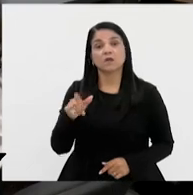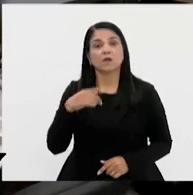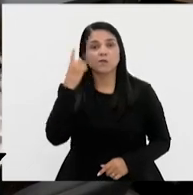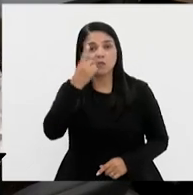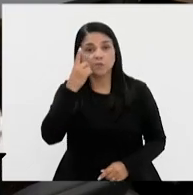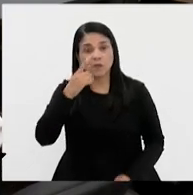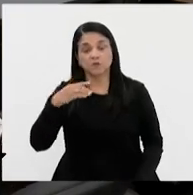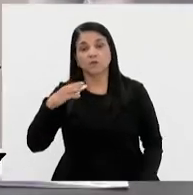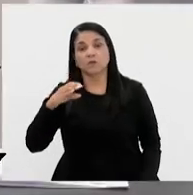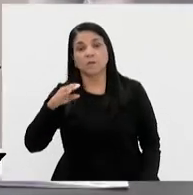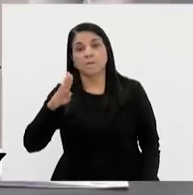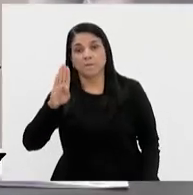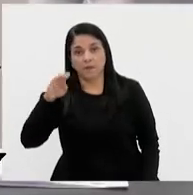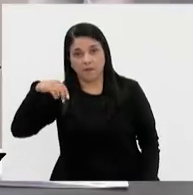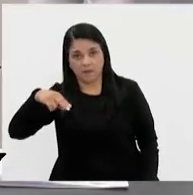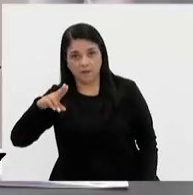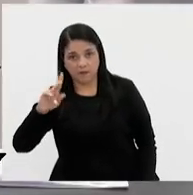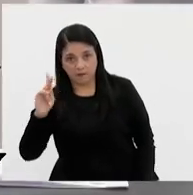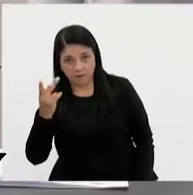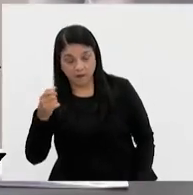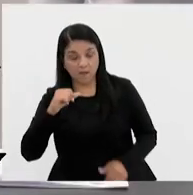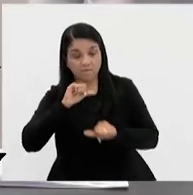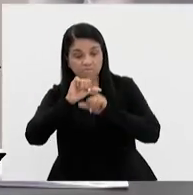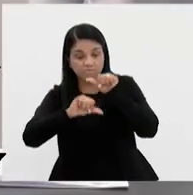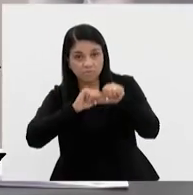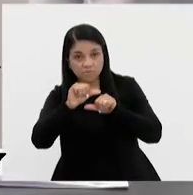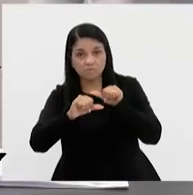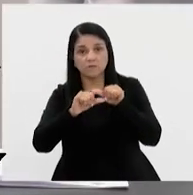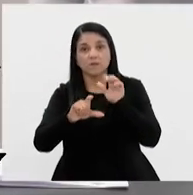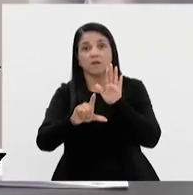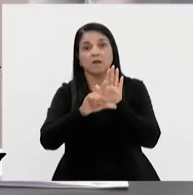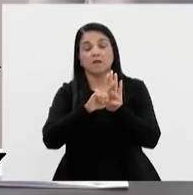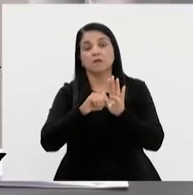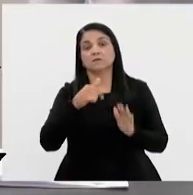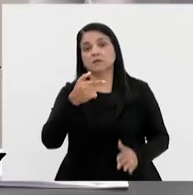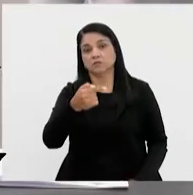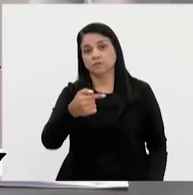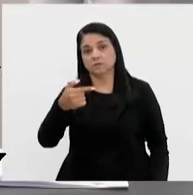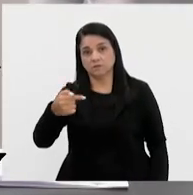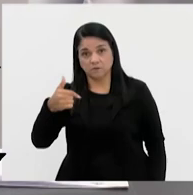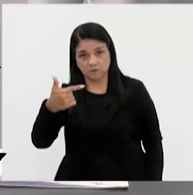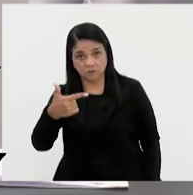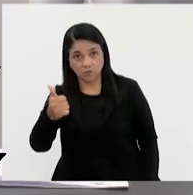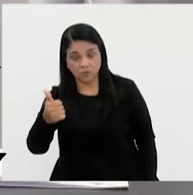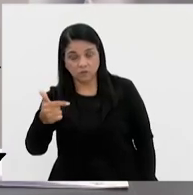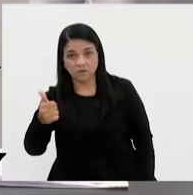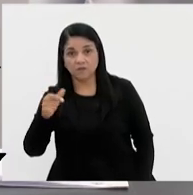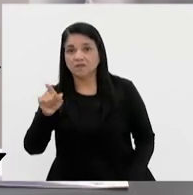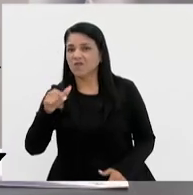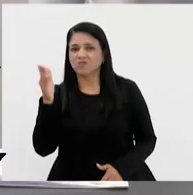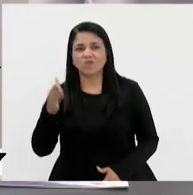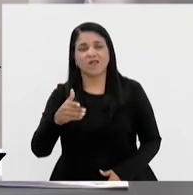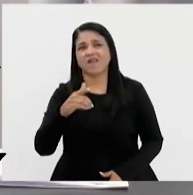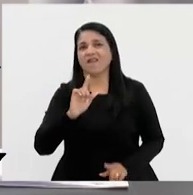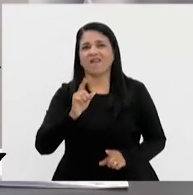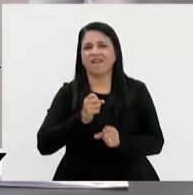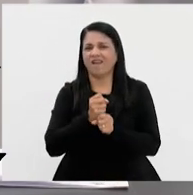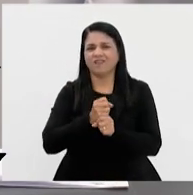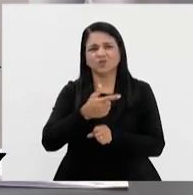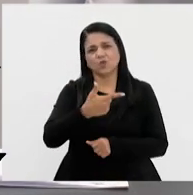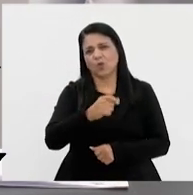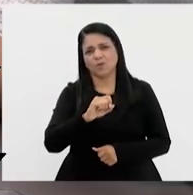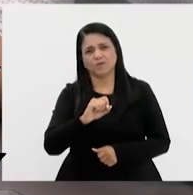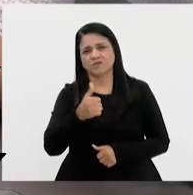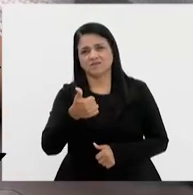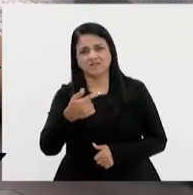Carlos BNH, ele faz menção a alterar a lei 7.712. É mais recente. Não, não, não é de 2017. É deve mais ser, recente. Deve ser